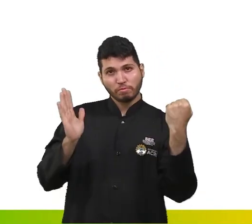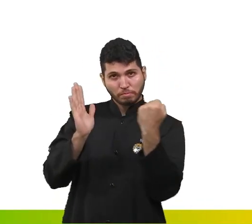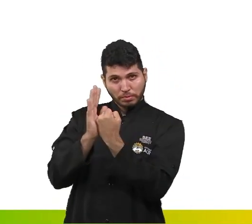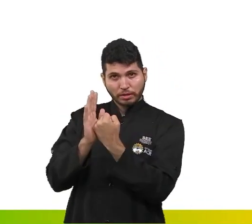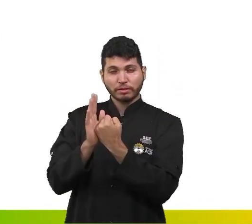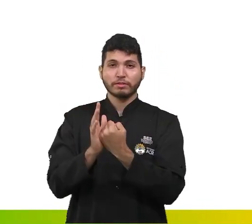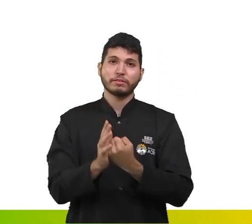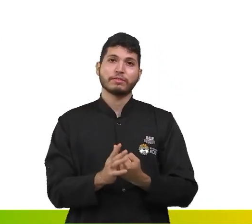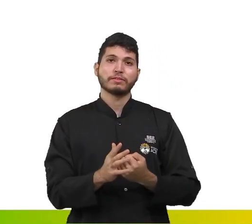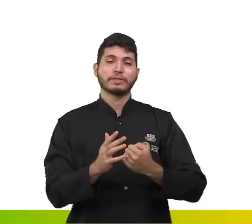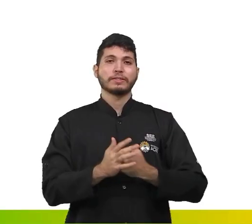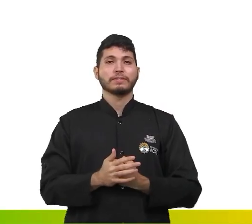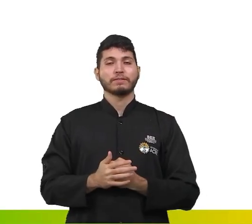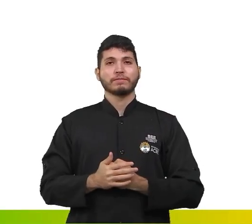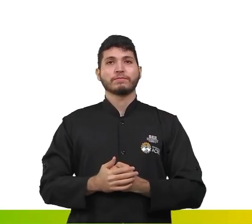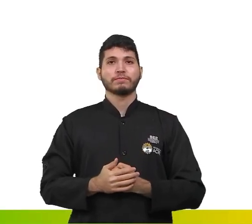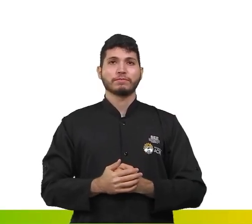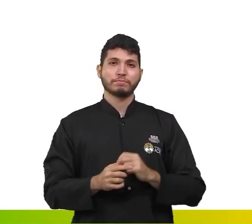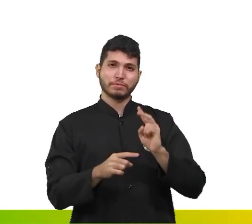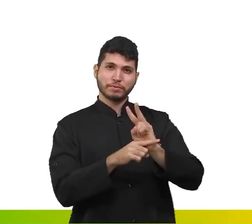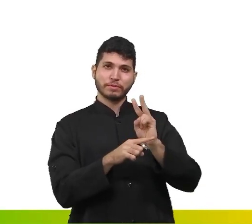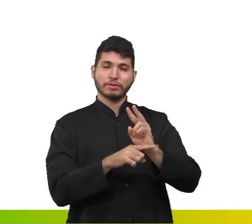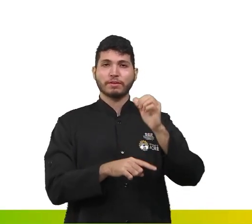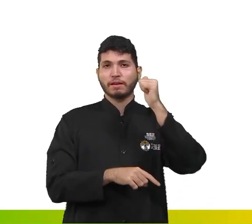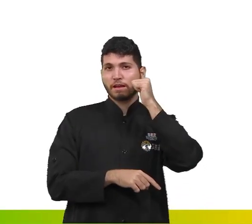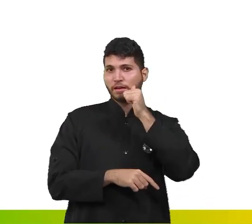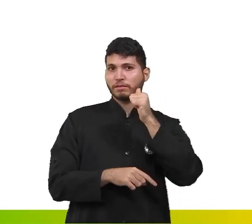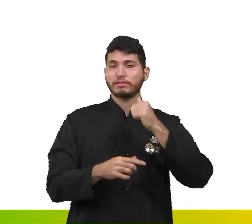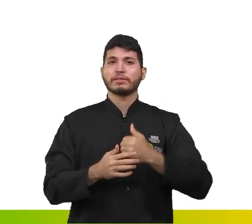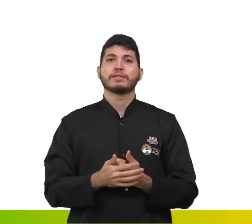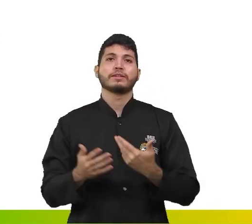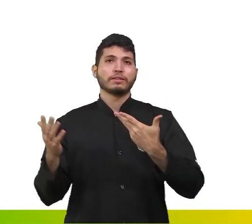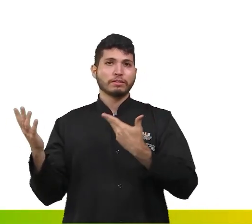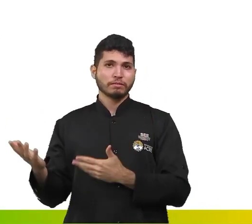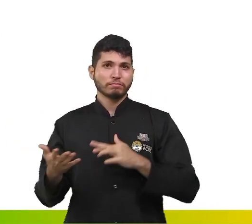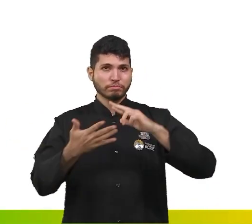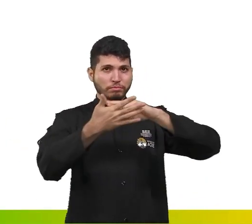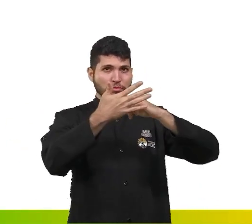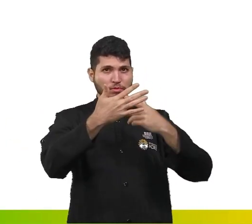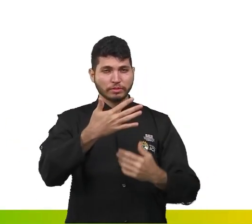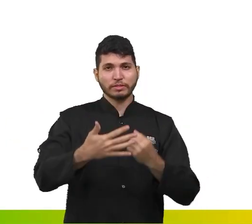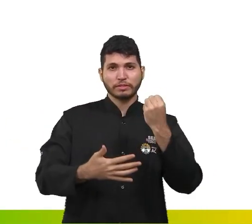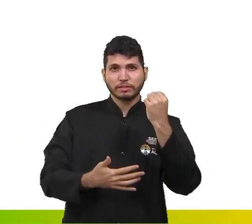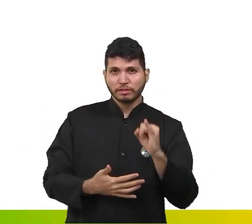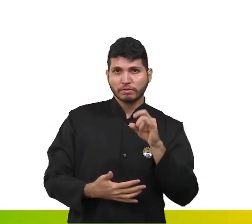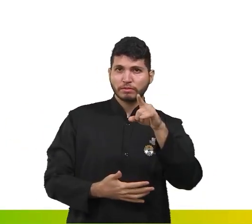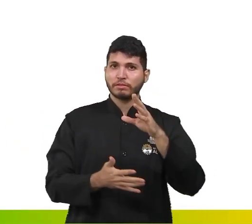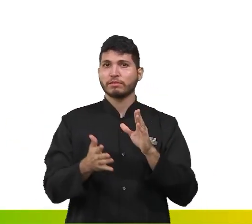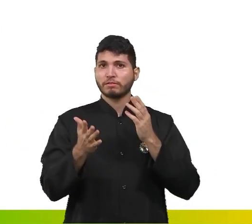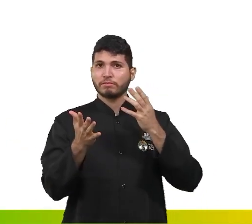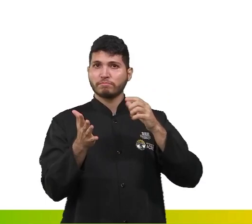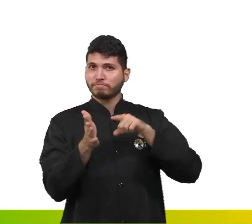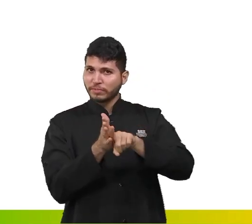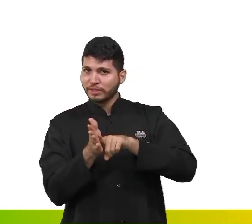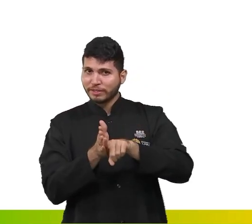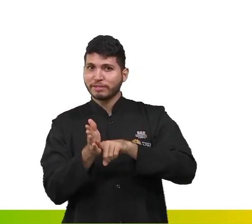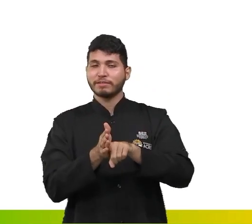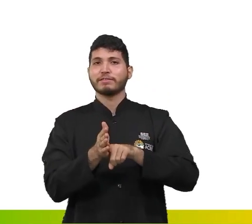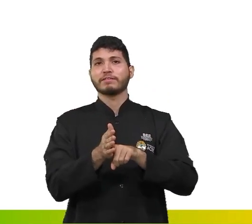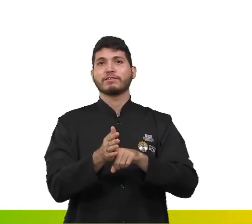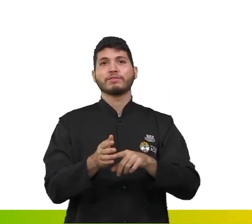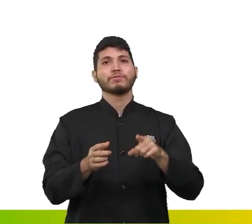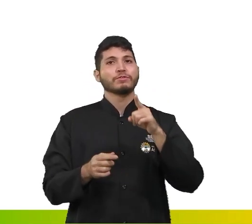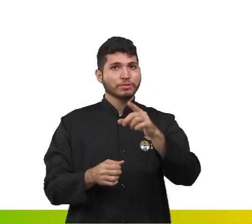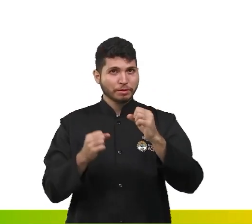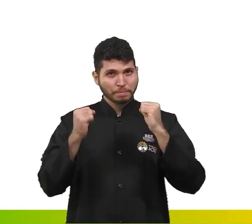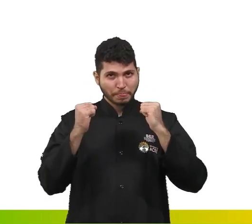Essas são as referências da nossa aula. Se você quiser pesquisar para saber mais sobre o assunto, você